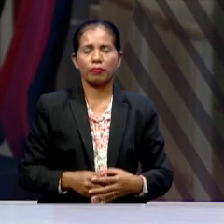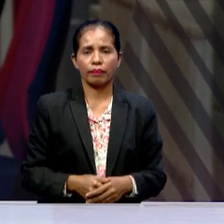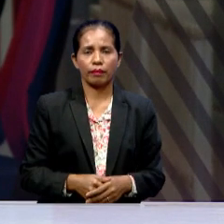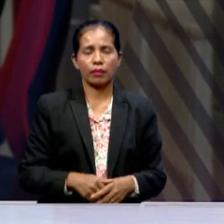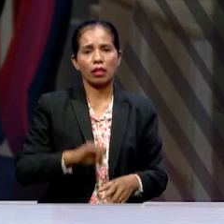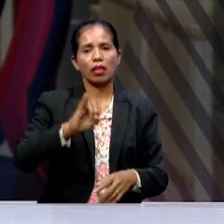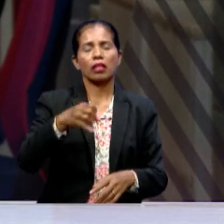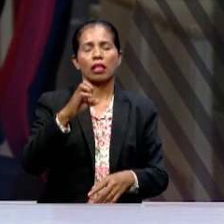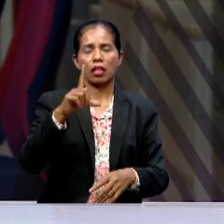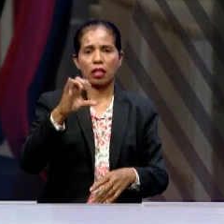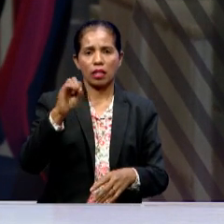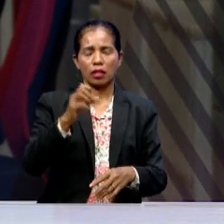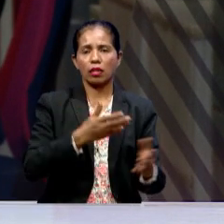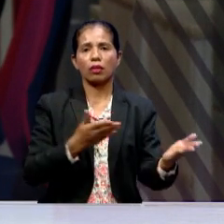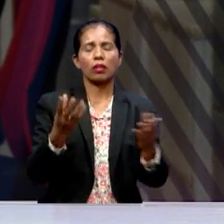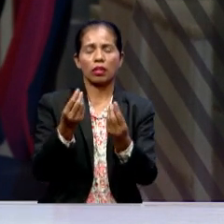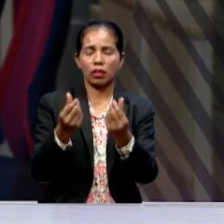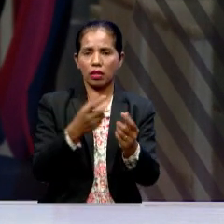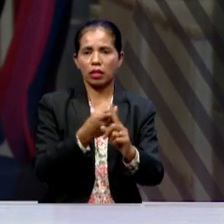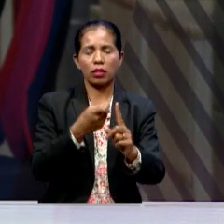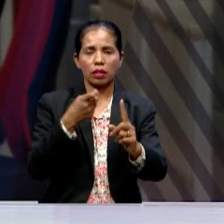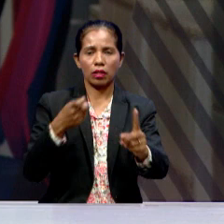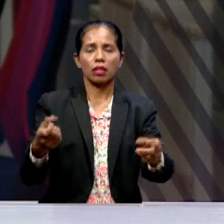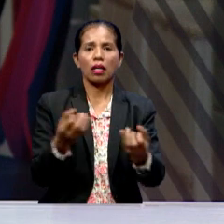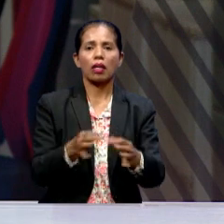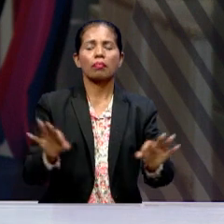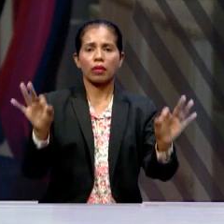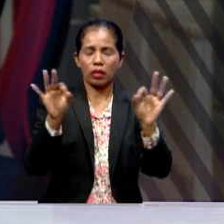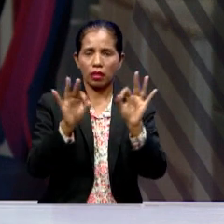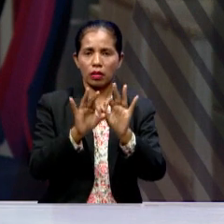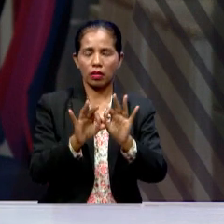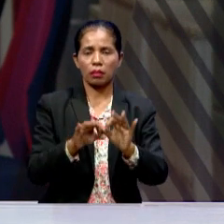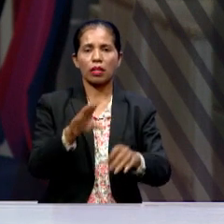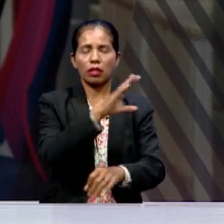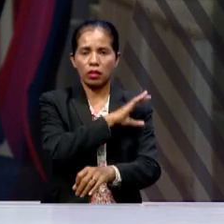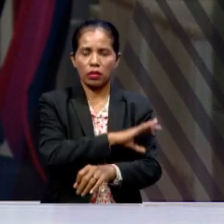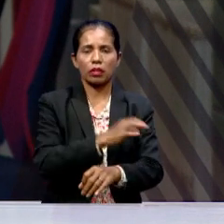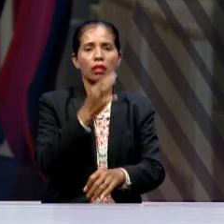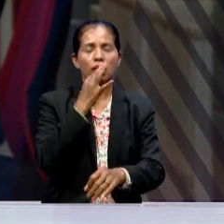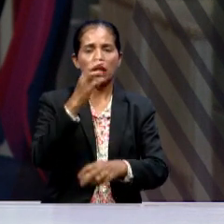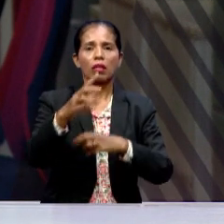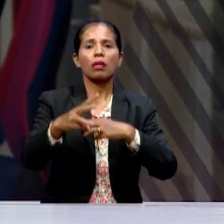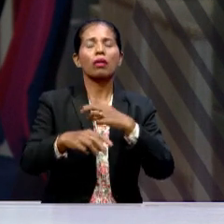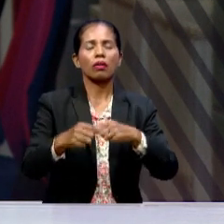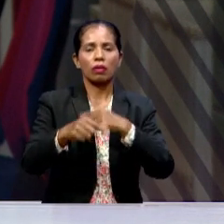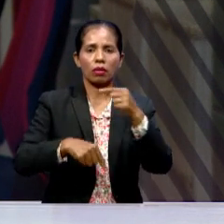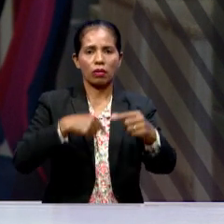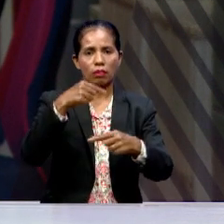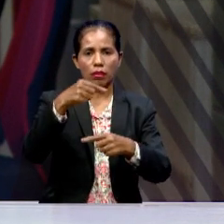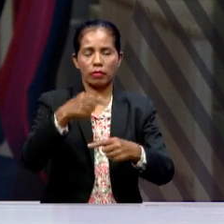Zelensky atende exportação de trigo russo e Mar Negro, sai parte importante para a segurança iran global.